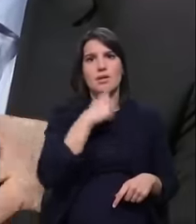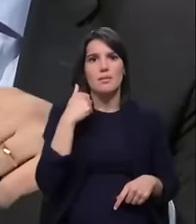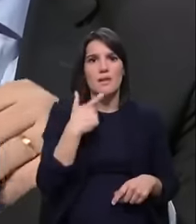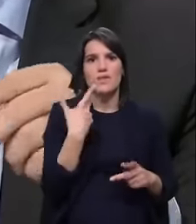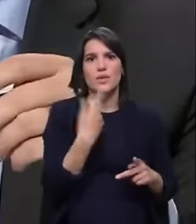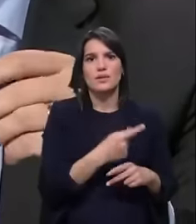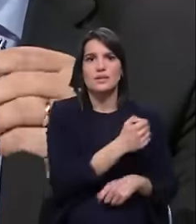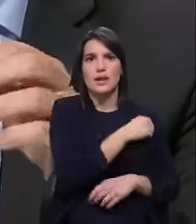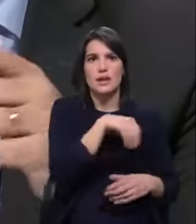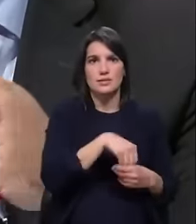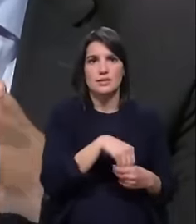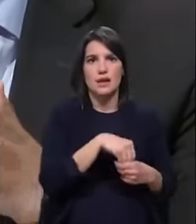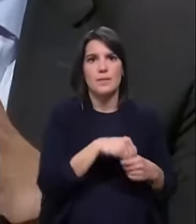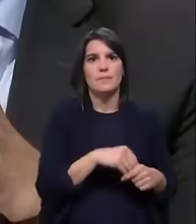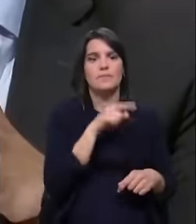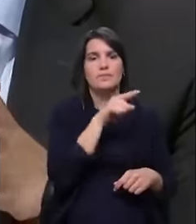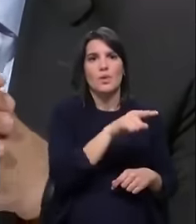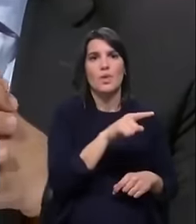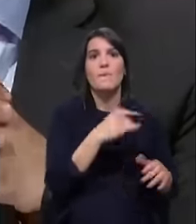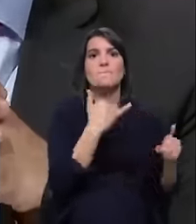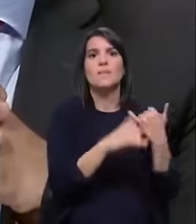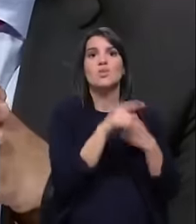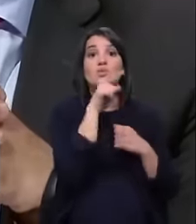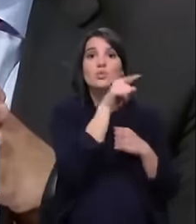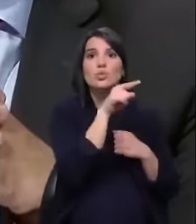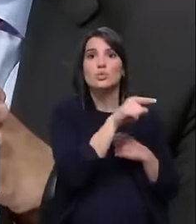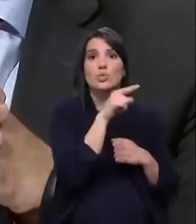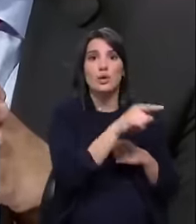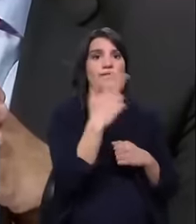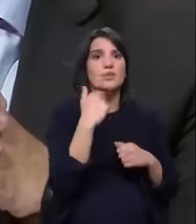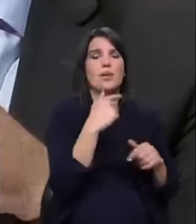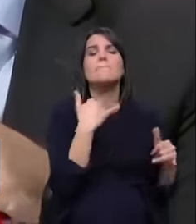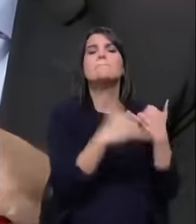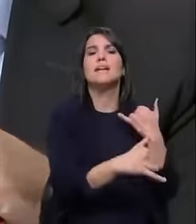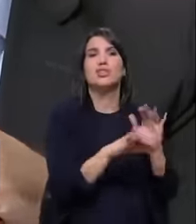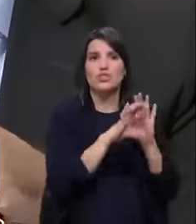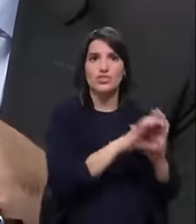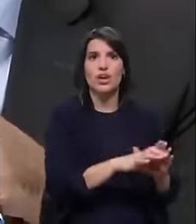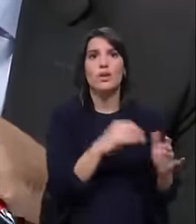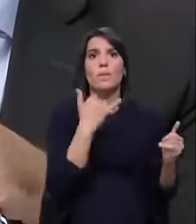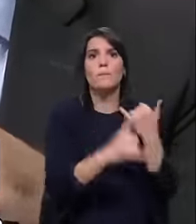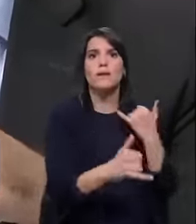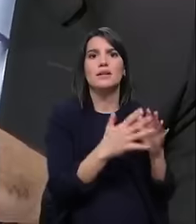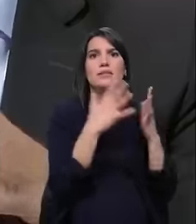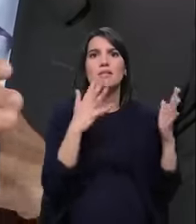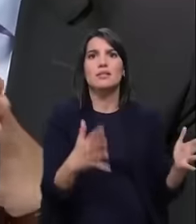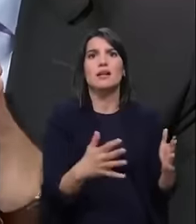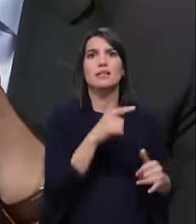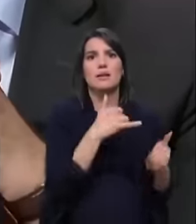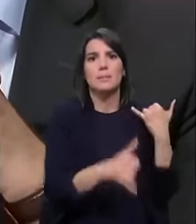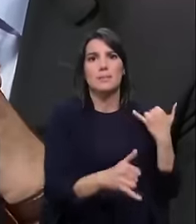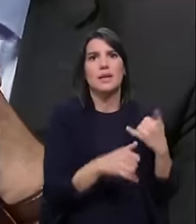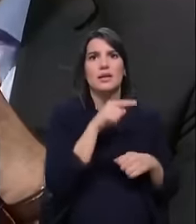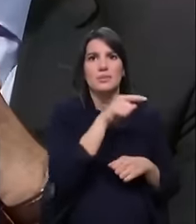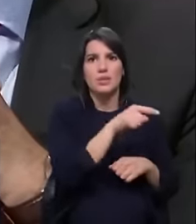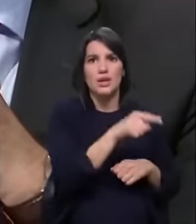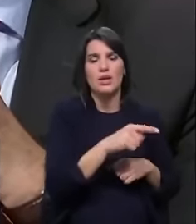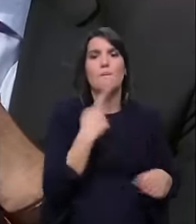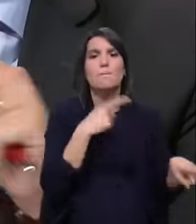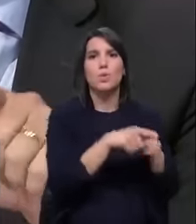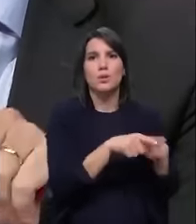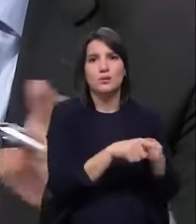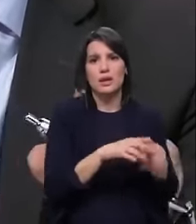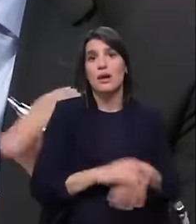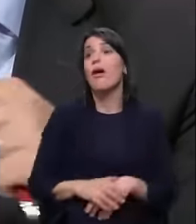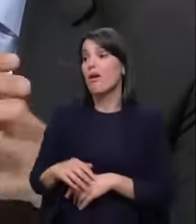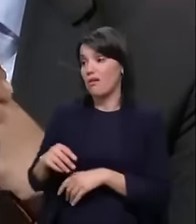ser falso. O Dr. Ventura é uma ameaça. É uma ameaça. Sou uma ameaça aos vossos interesses. É uma ameaça aos vossos interesses instalados. Toda a política... Sou